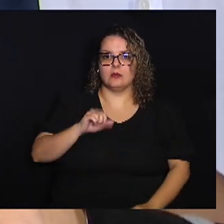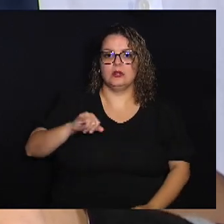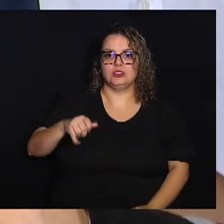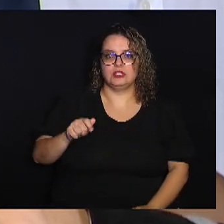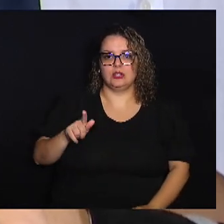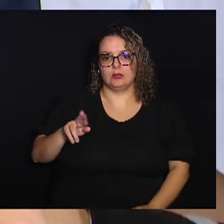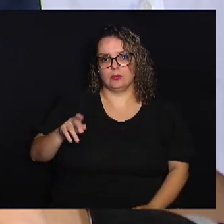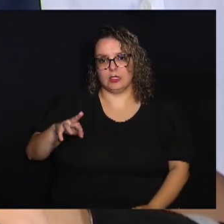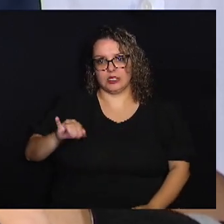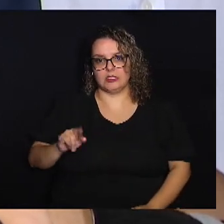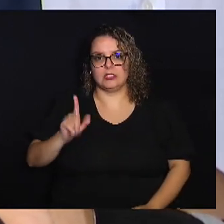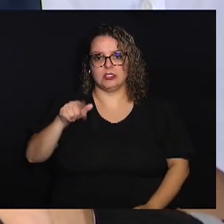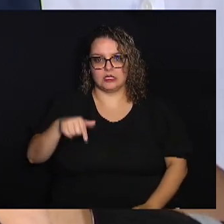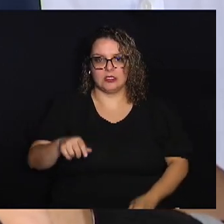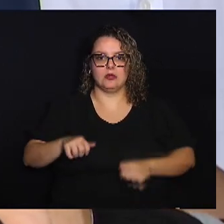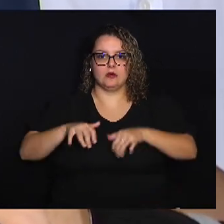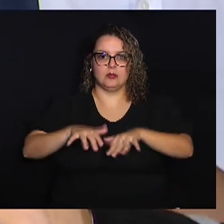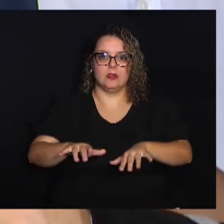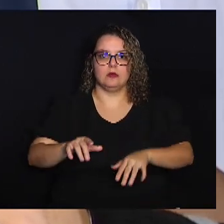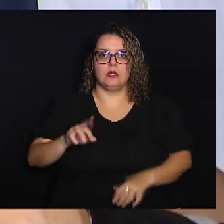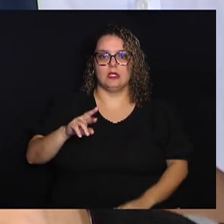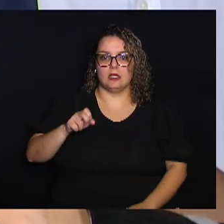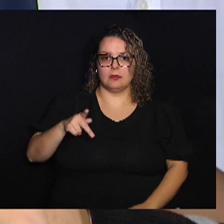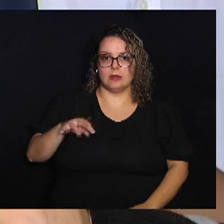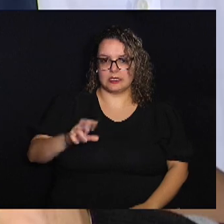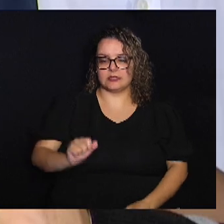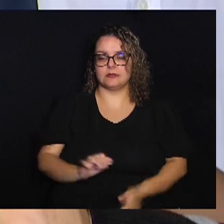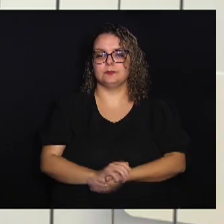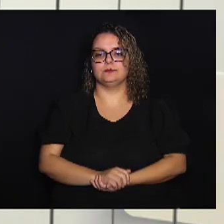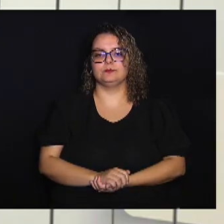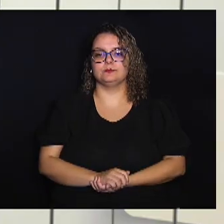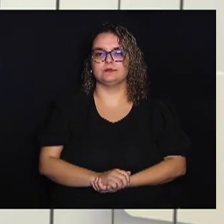que é abastecido pelas represas de Pedreira e Amparo.